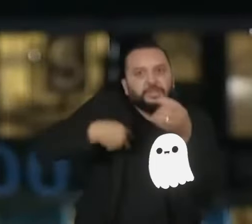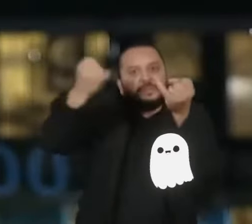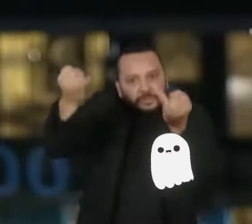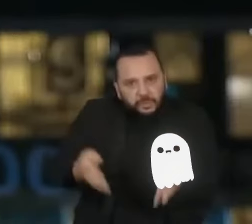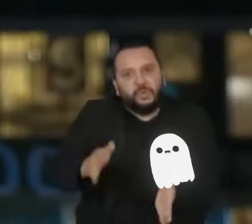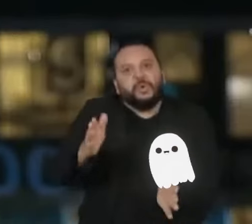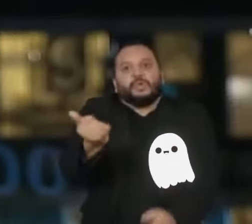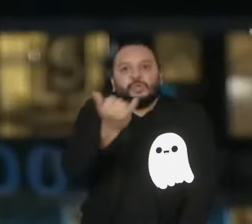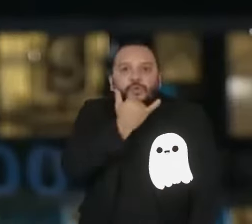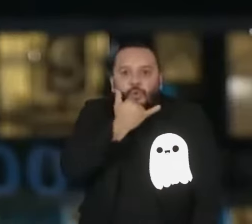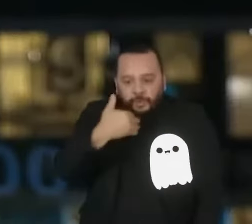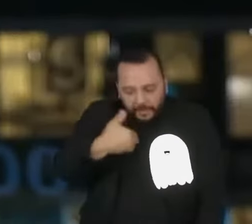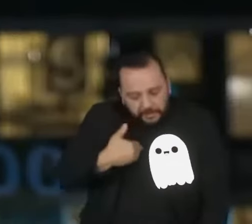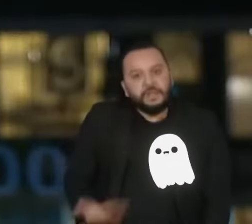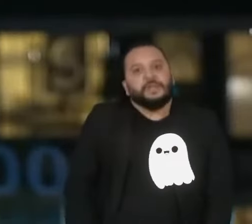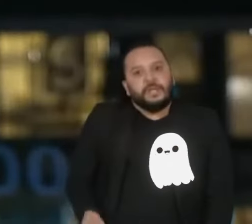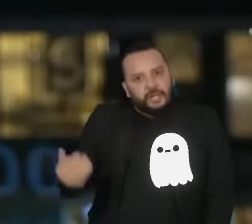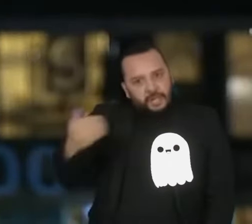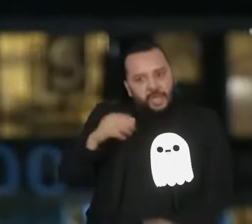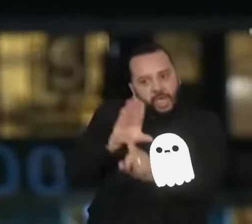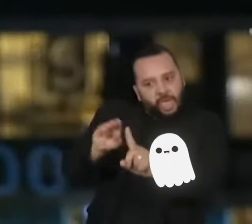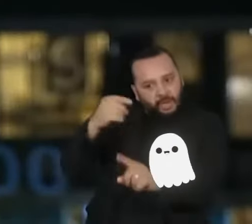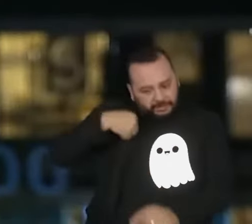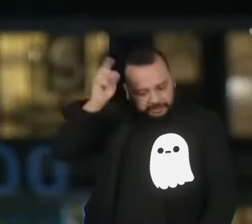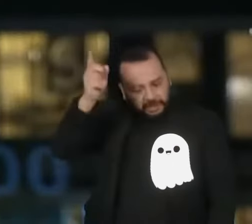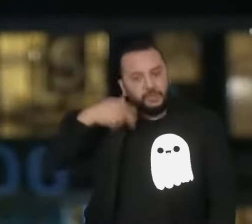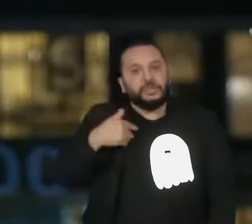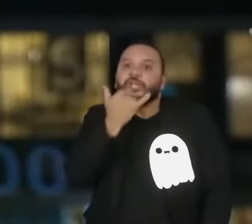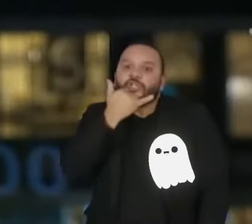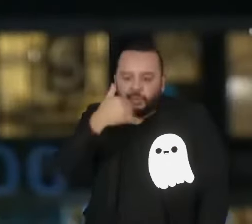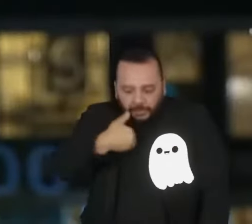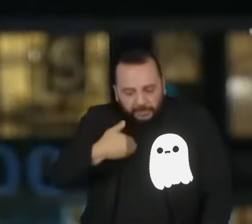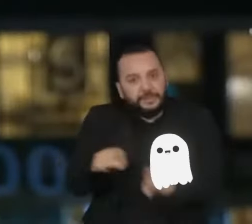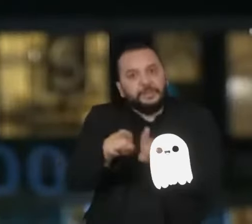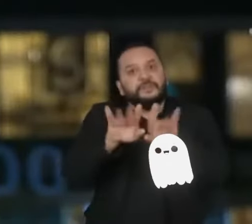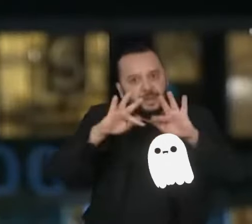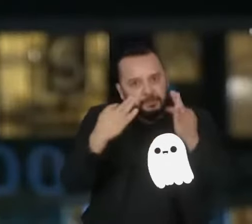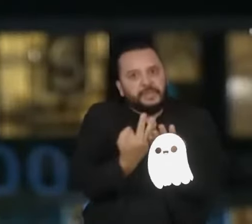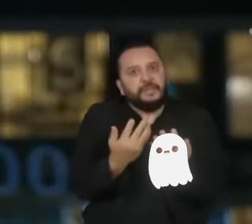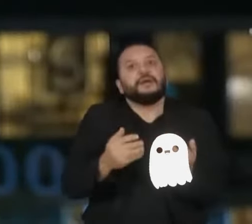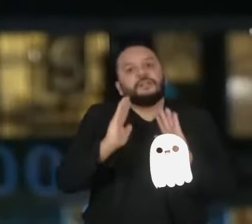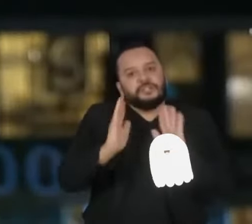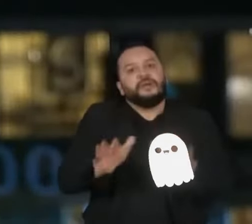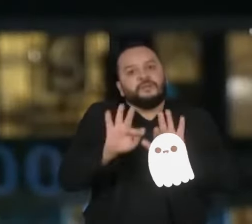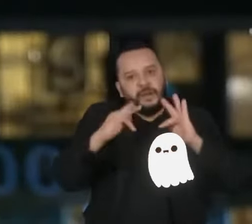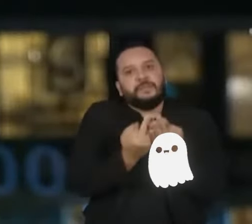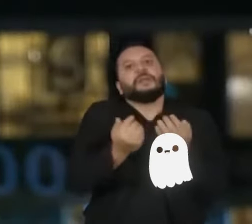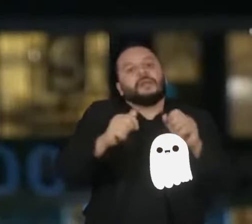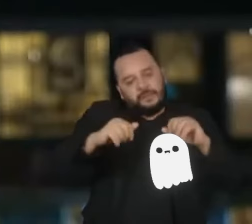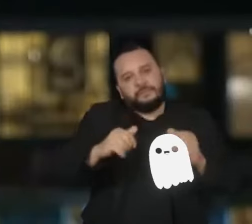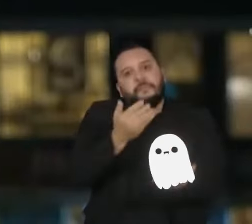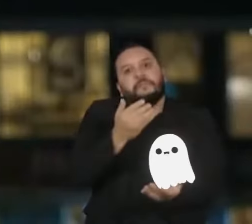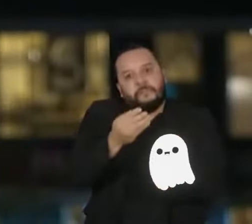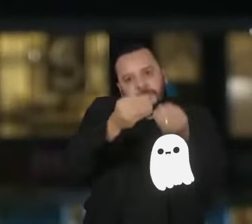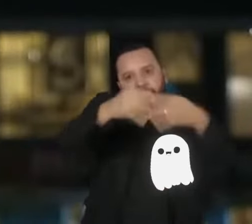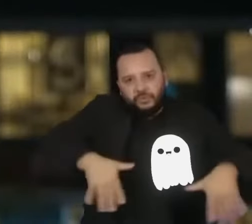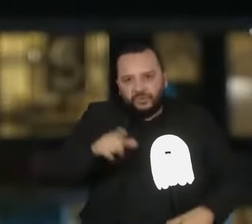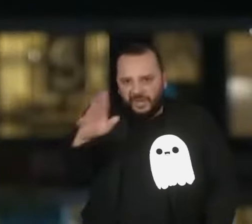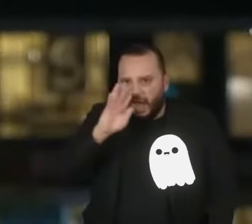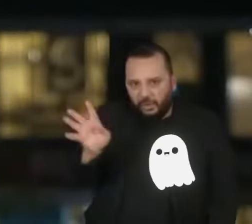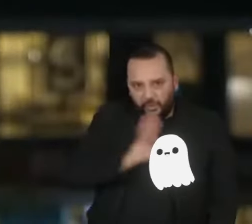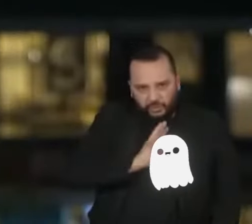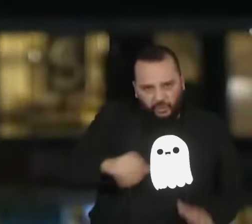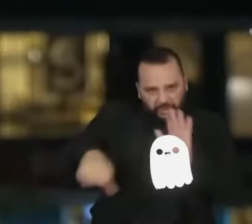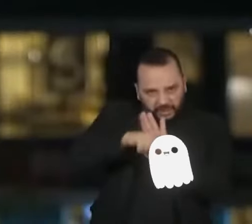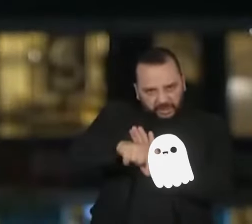pediu desculpas para mim, para minha família. Foi um desgaste grande para minha família. Eu acho que ser acusado de um crime desse é